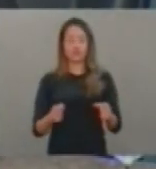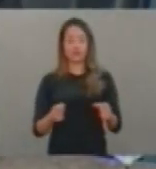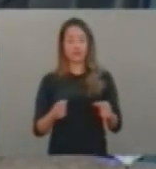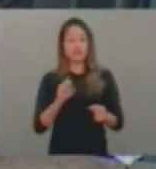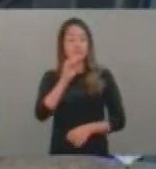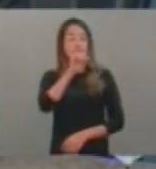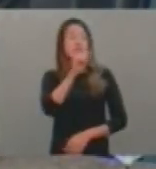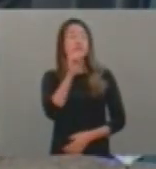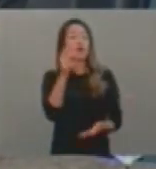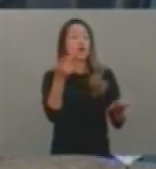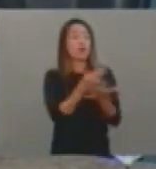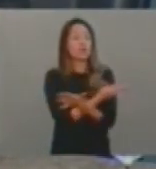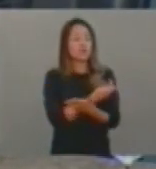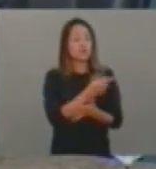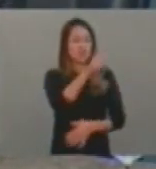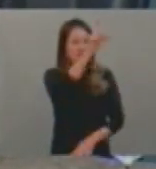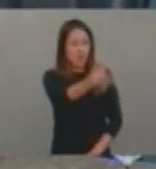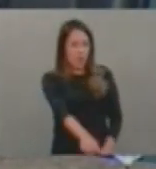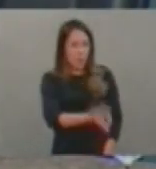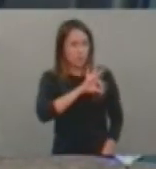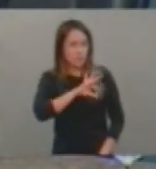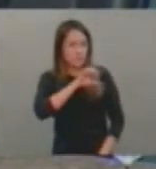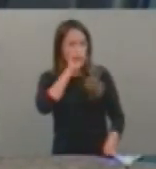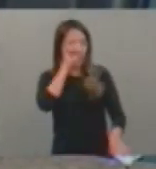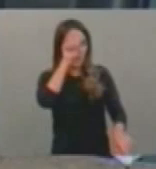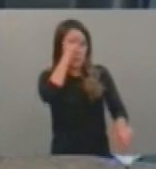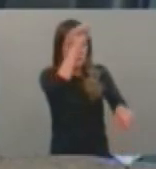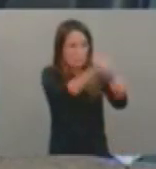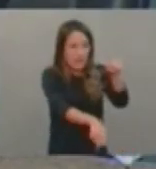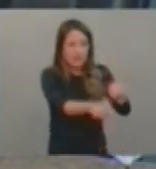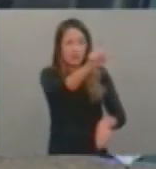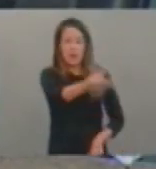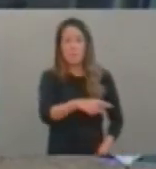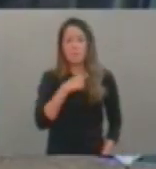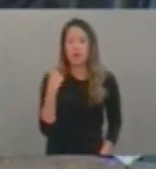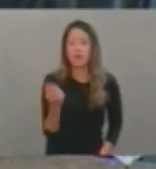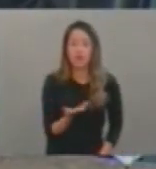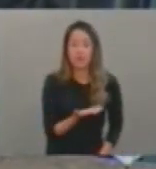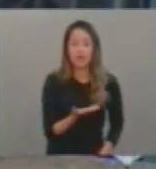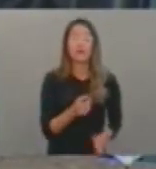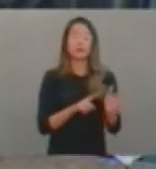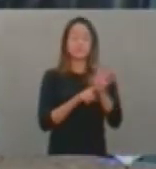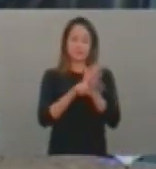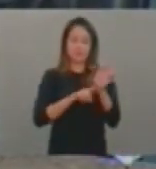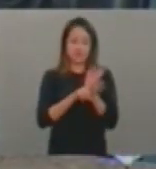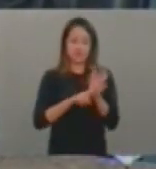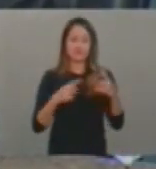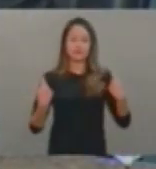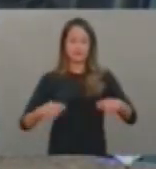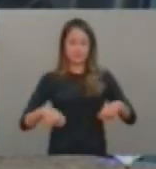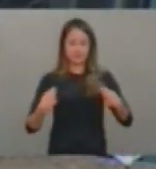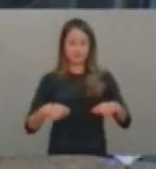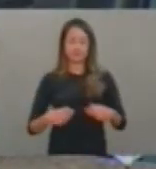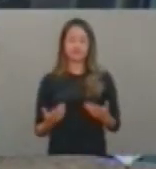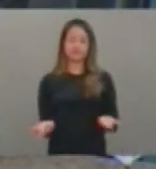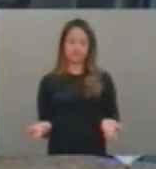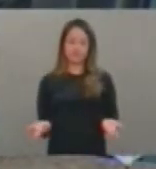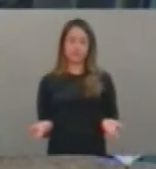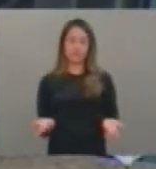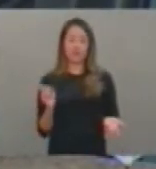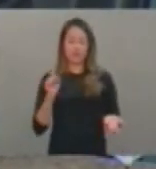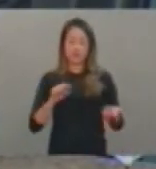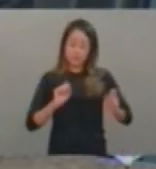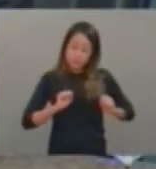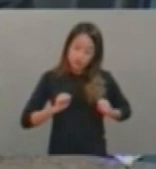de policial, seja de assassinato de pai de família ou qualquer outro crime. Agora, nós temos que reconhecer todo o